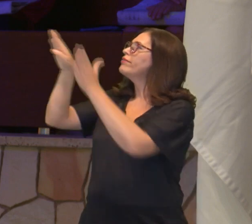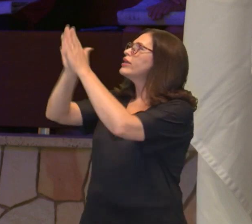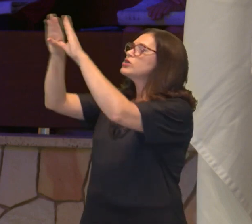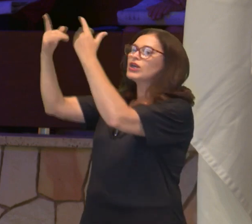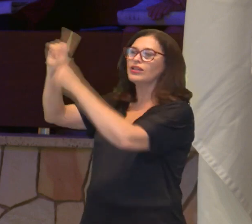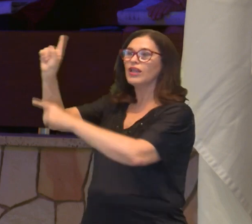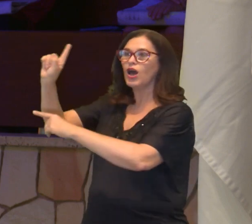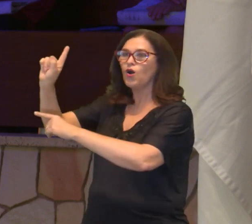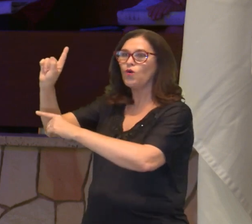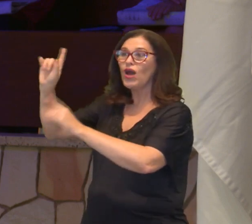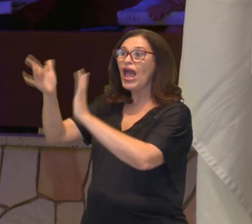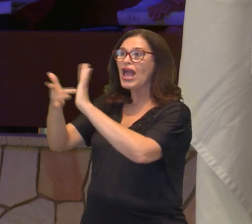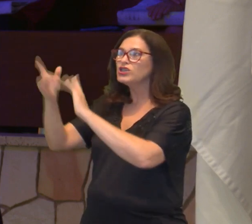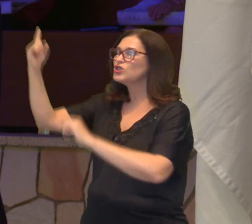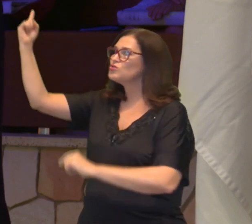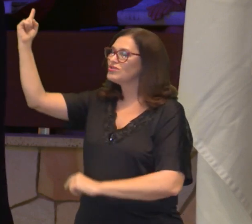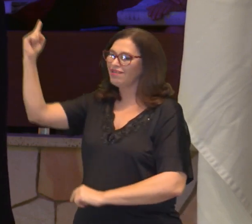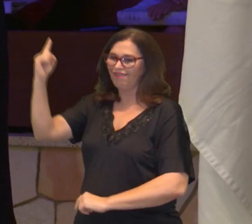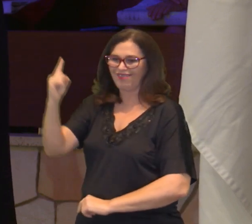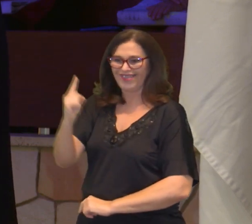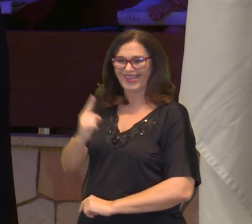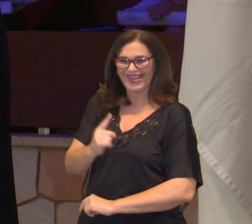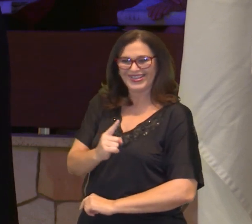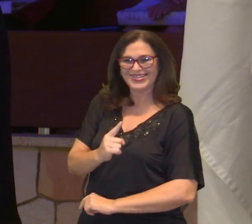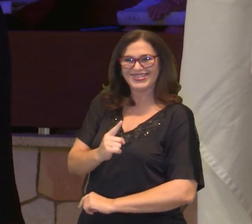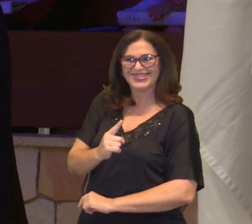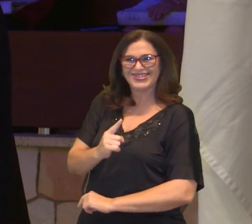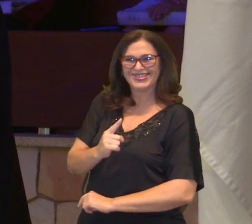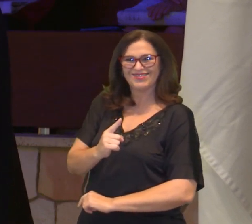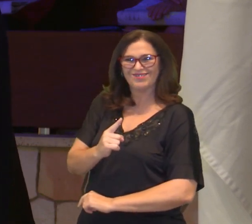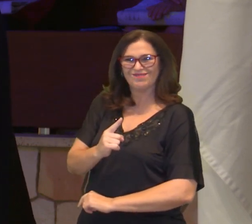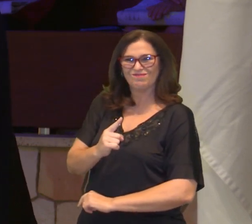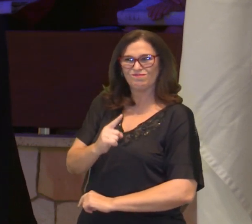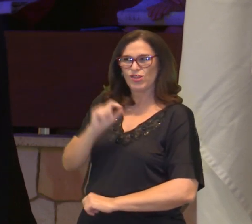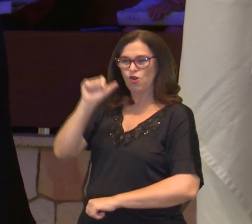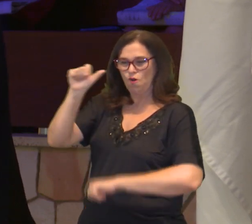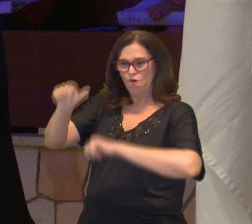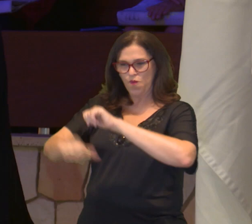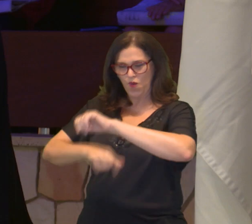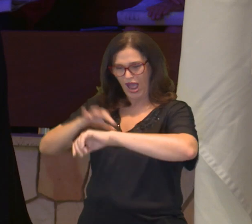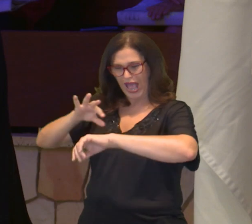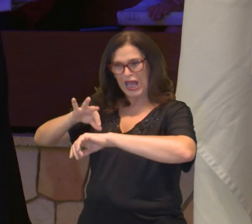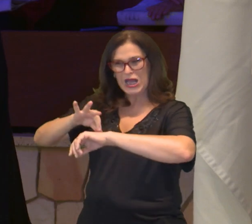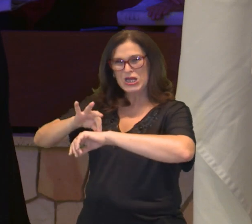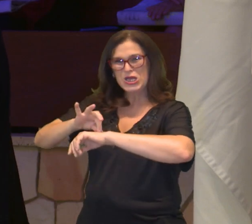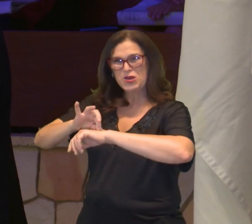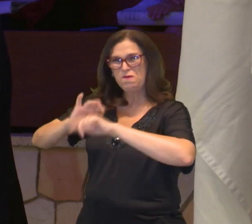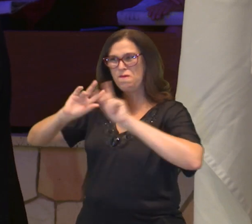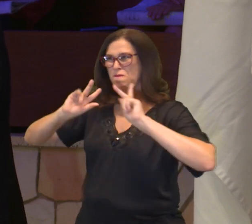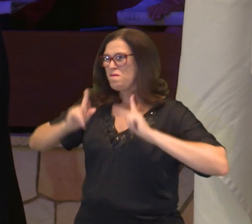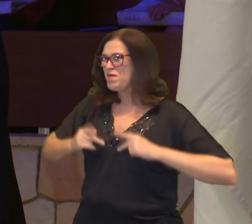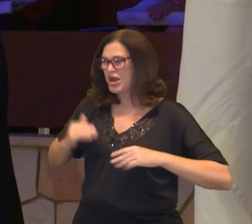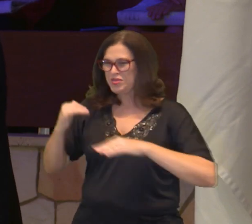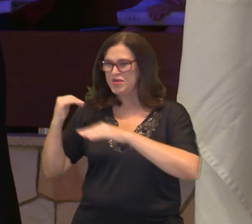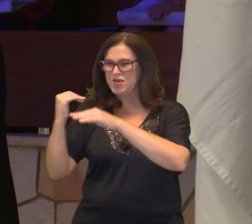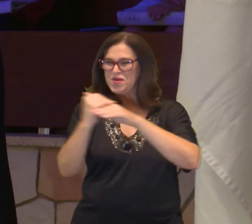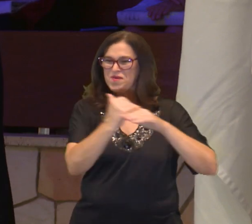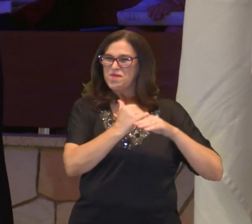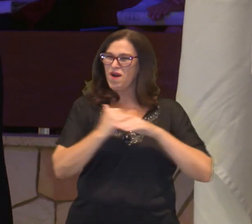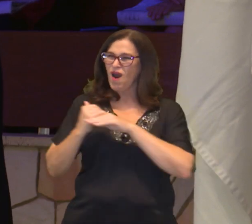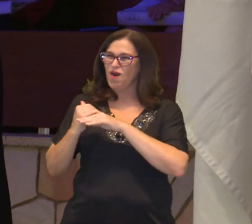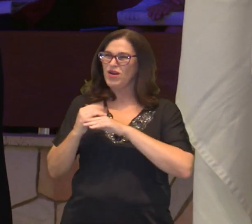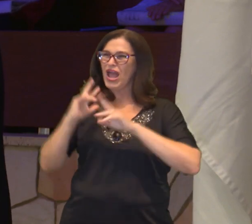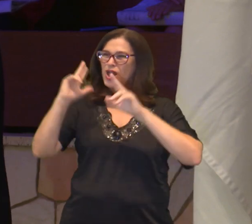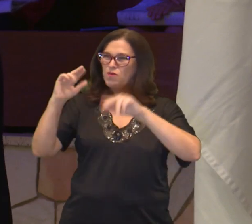mas é Deus que desce dessa escada, se torna semelhante aos homens e na